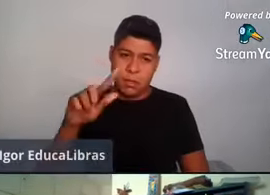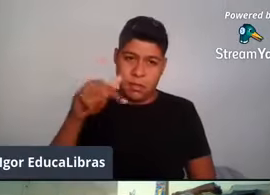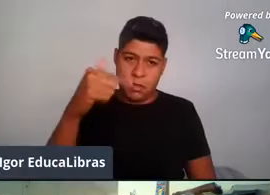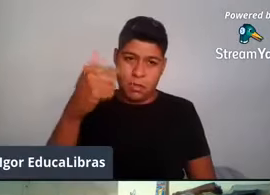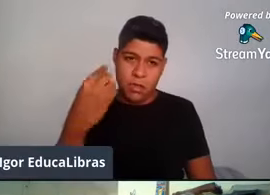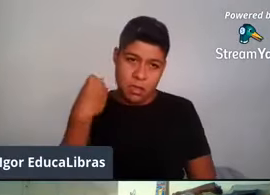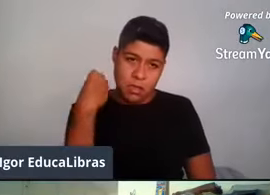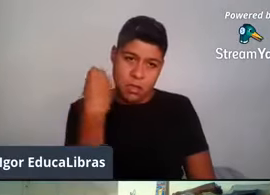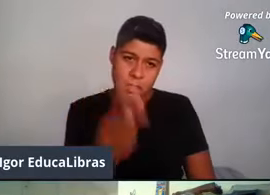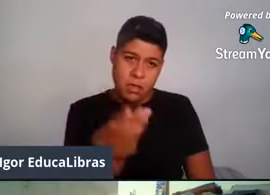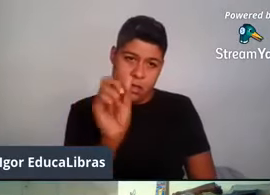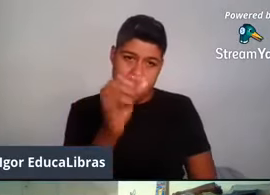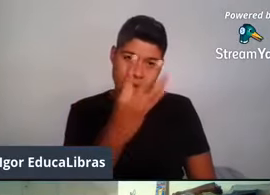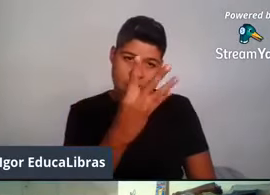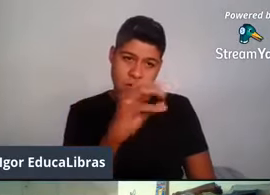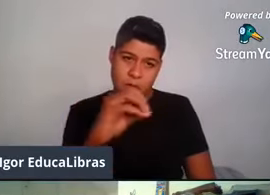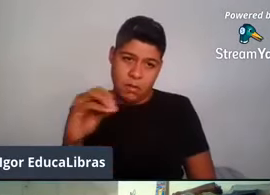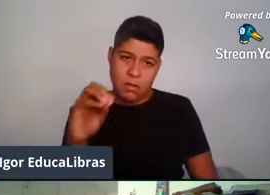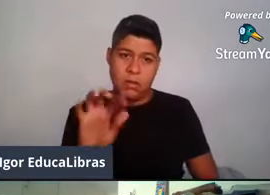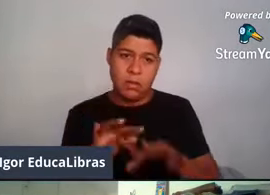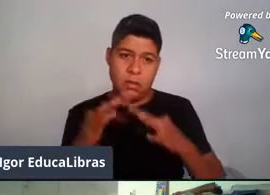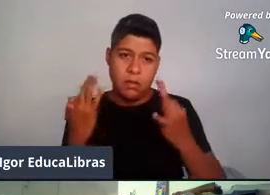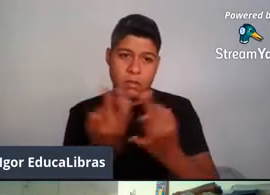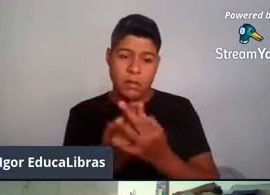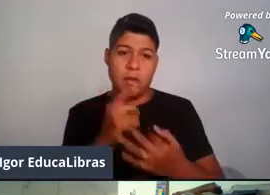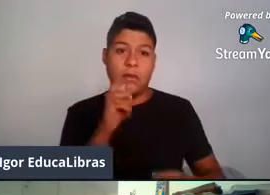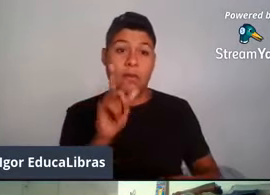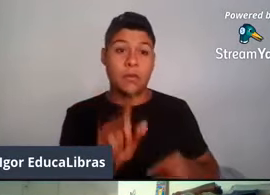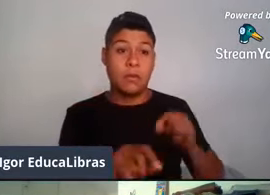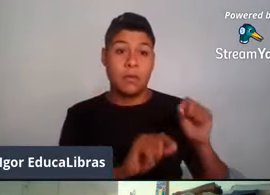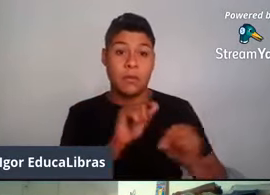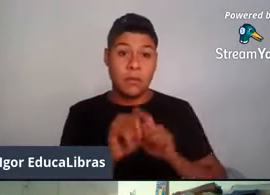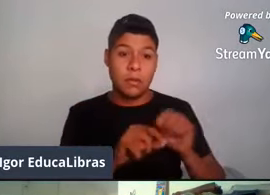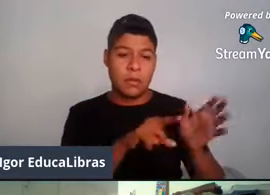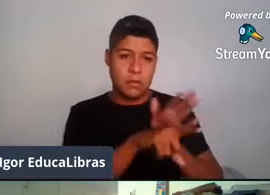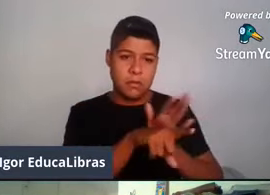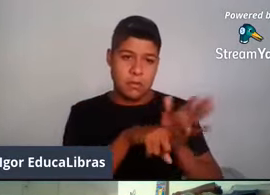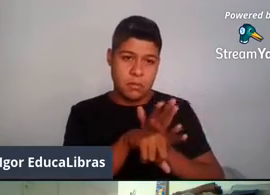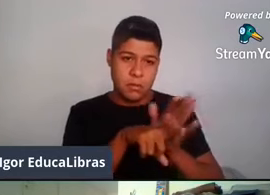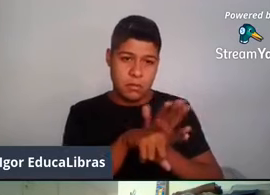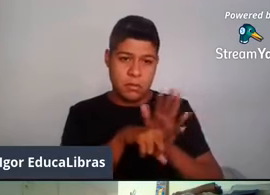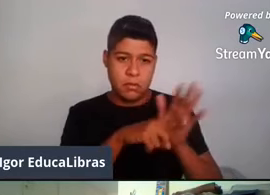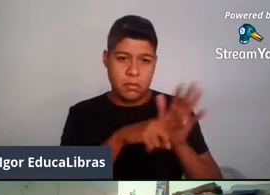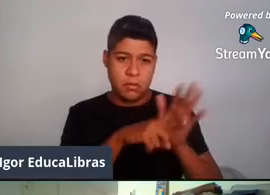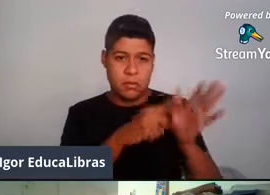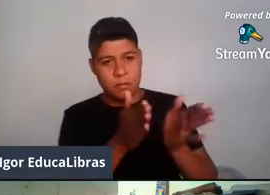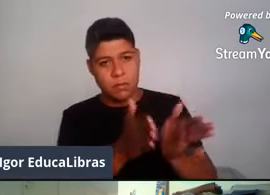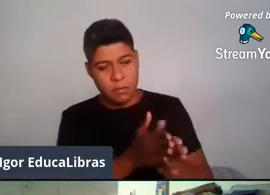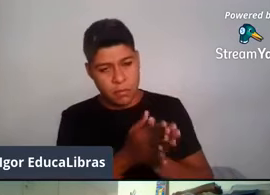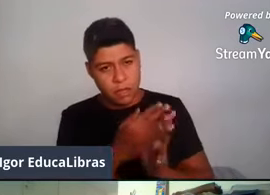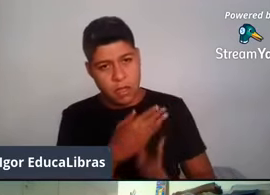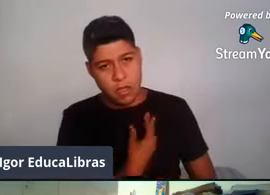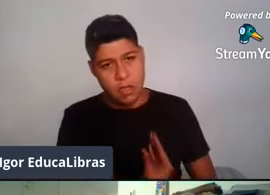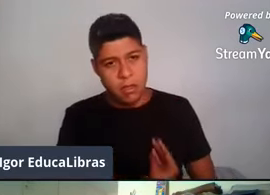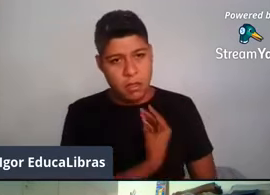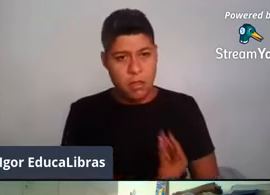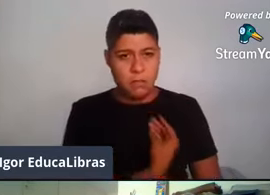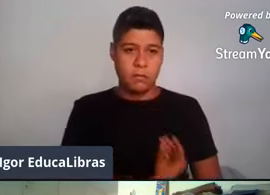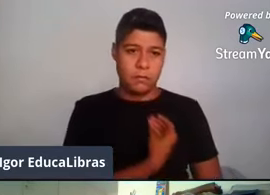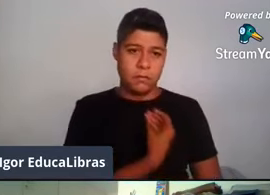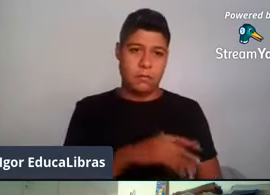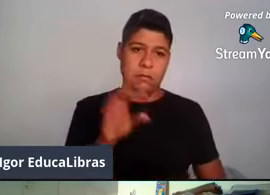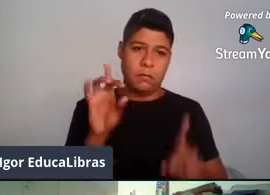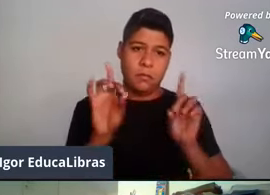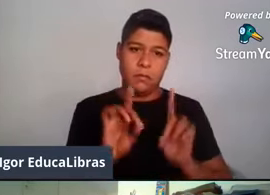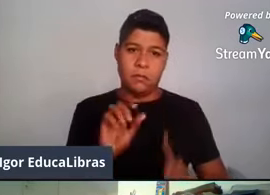entregue para 400 famílias que nós conseguimos monitorar, ou de baixa renda, carentes, com entes com deficiência, que vão